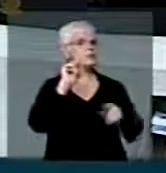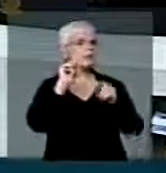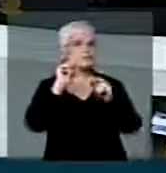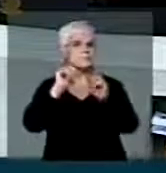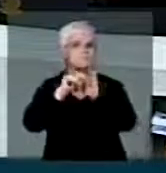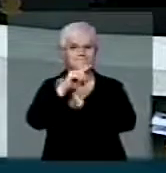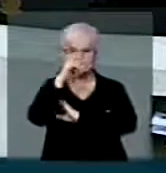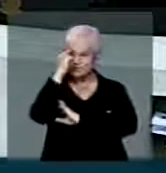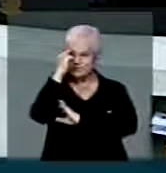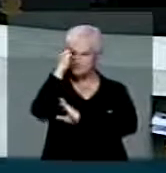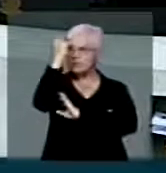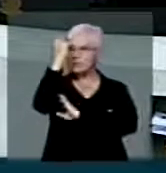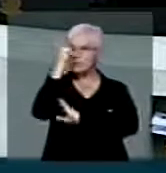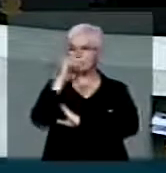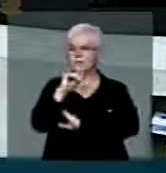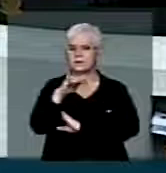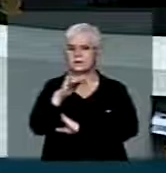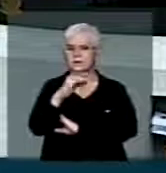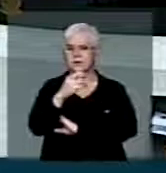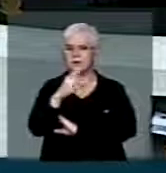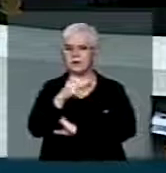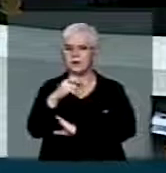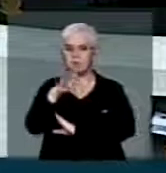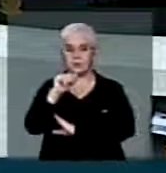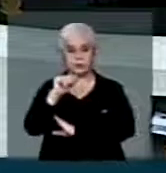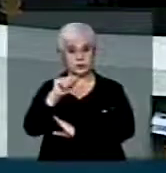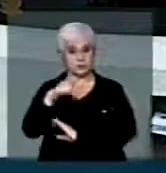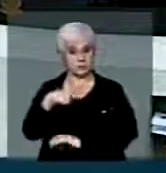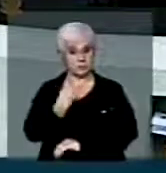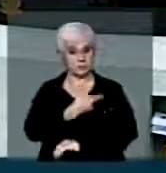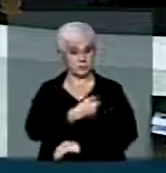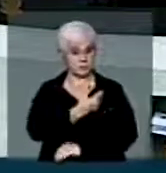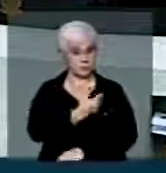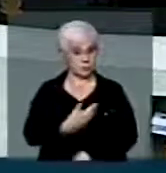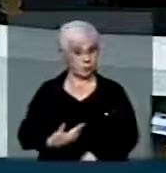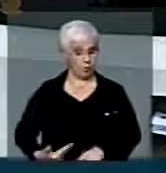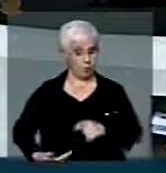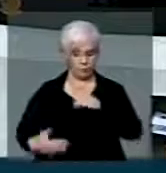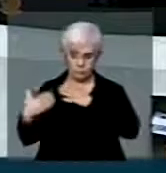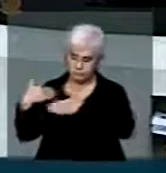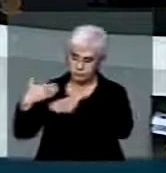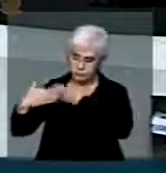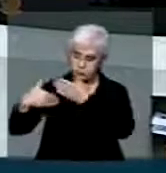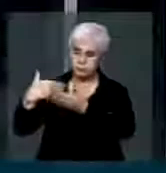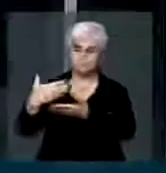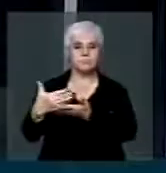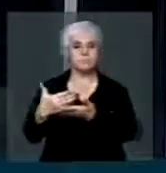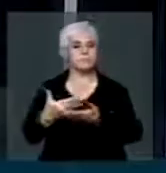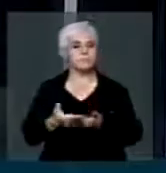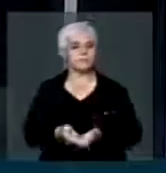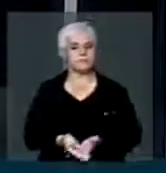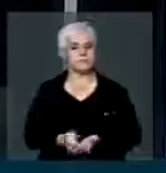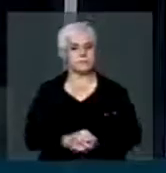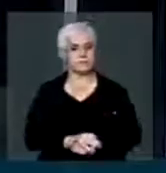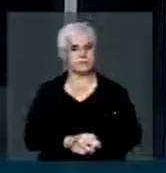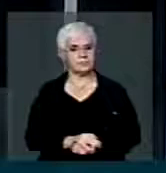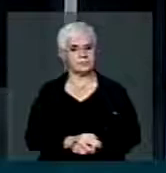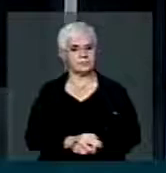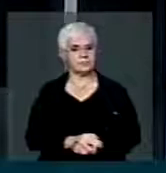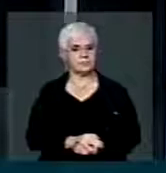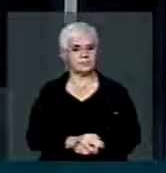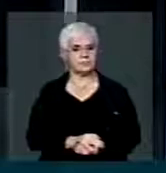iniciativa no âmbito interno do nosso governo, que está em curso, senhor presidente.